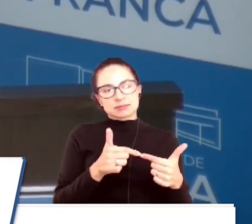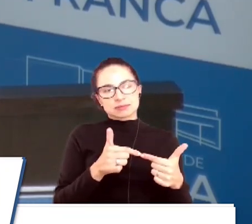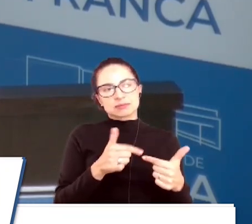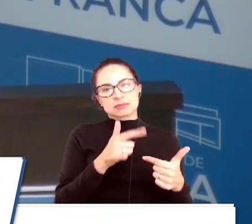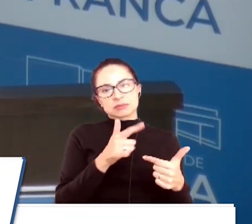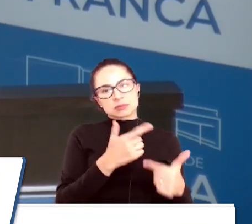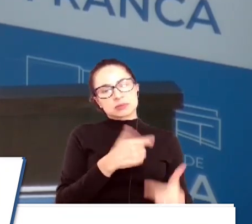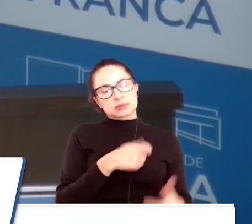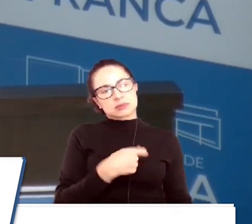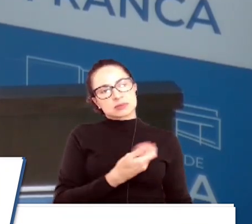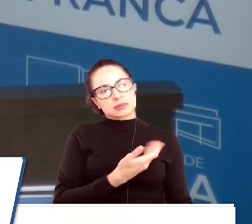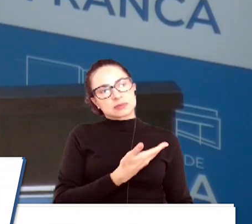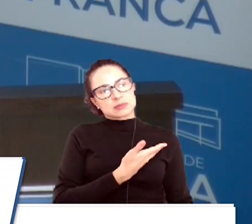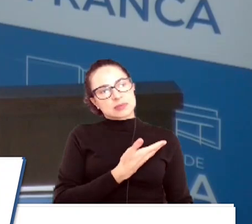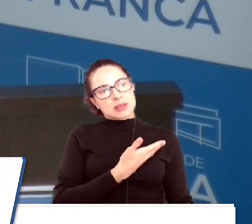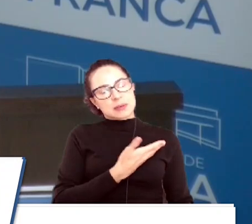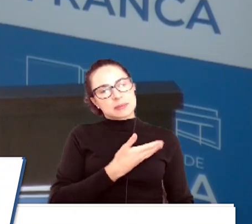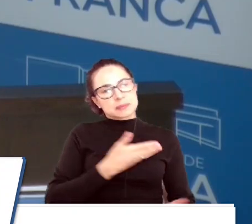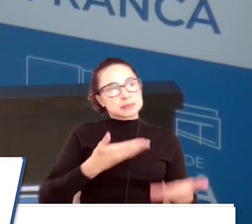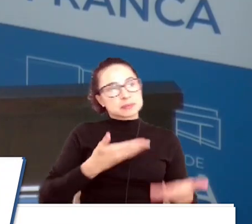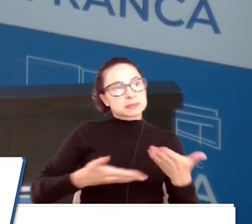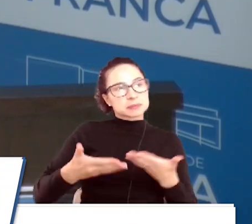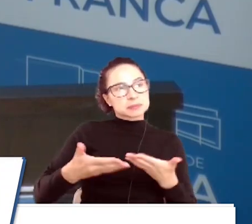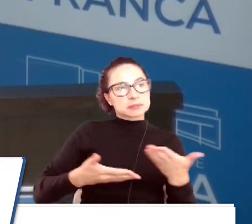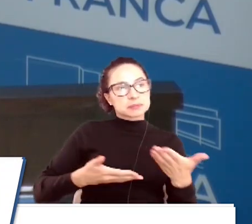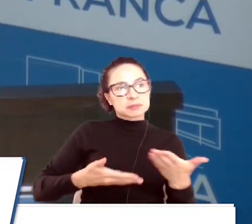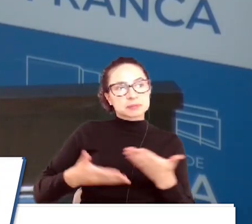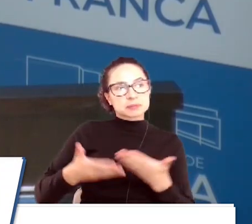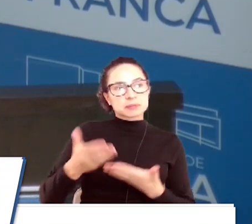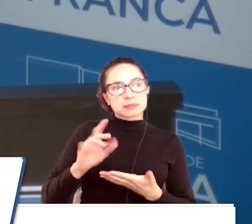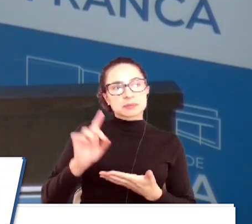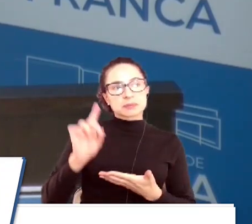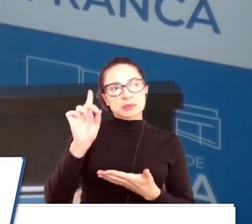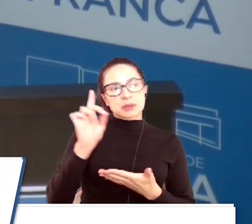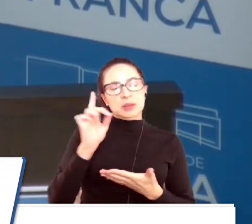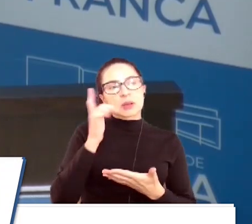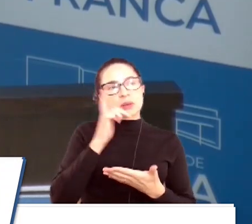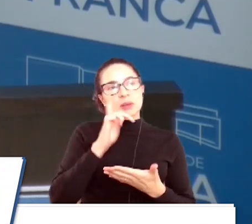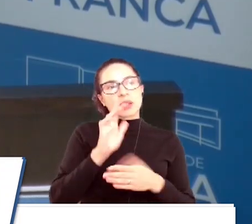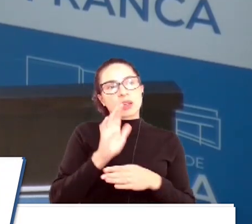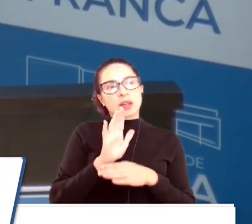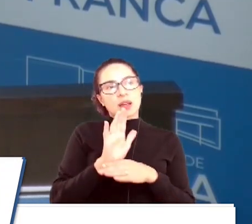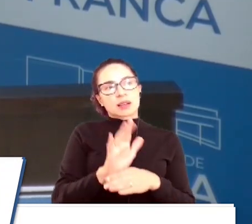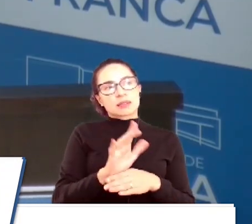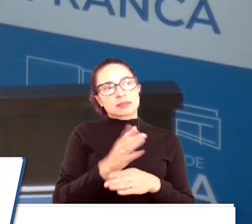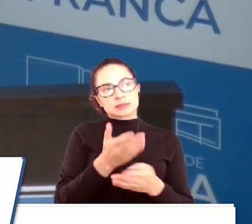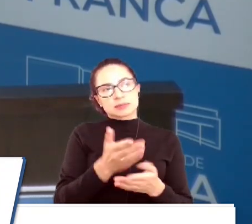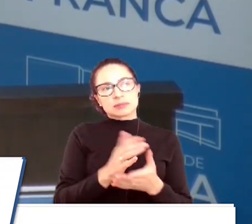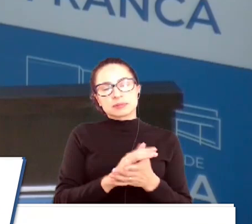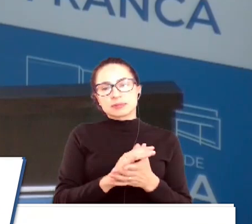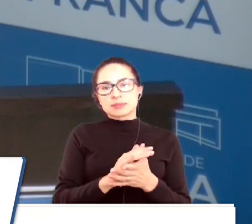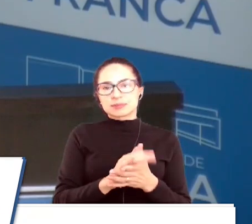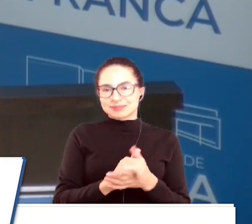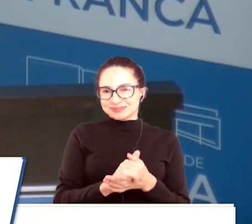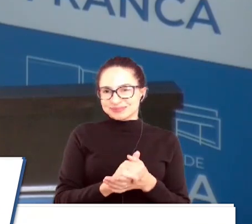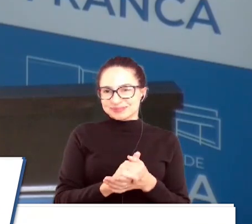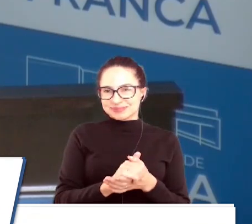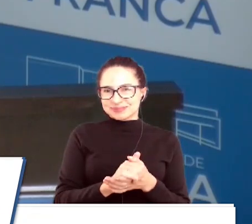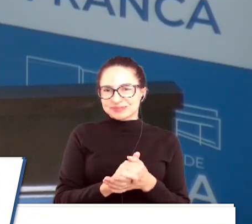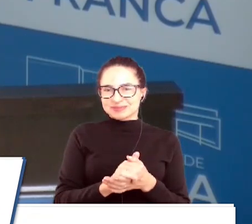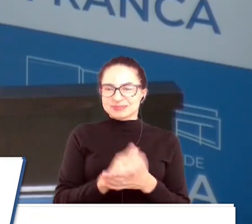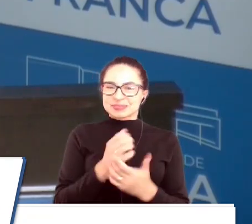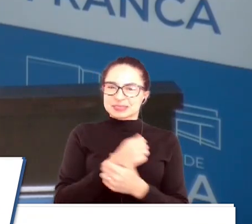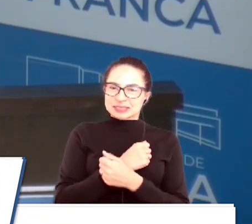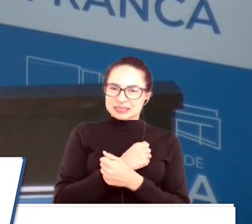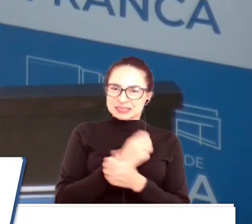amiga intercessora de Deus que pode interceder em teu favor. Amém? Amém. Grande